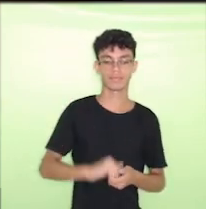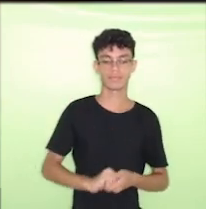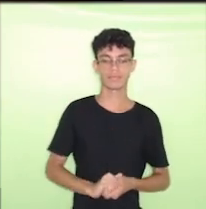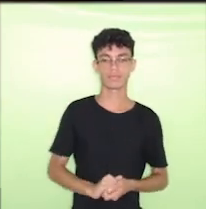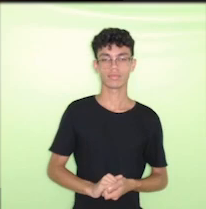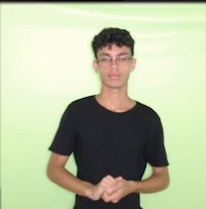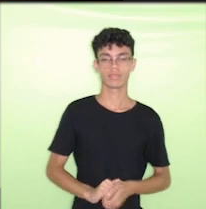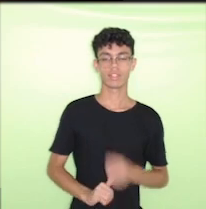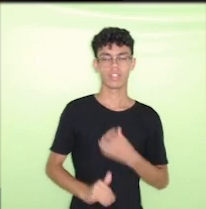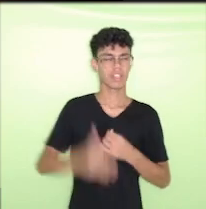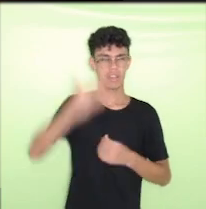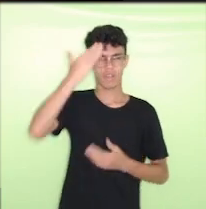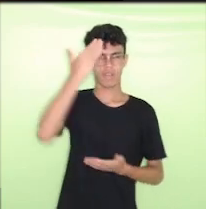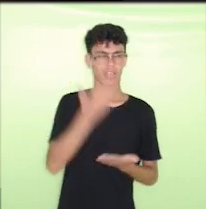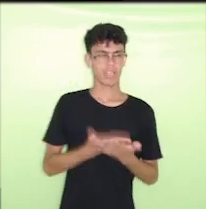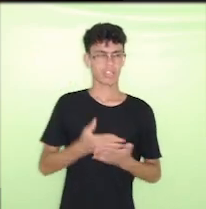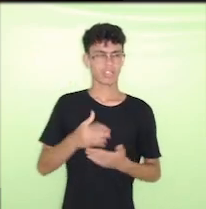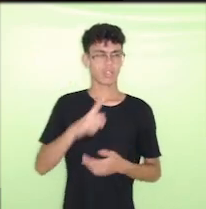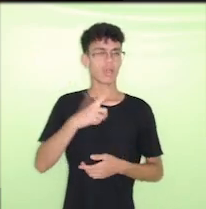Não tenho muita confiança.